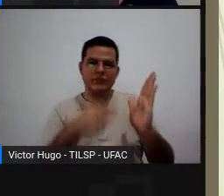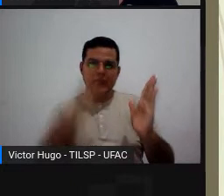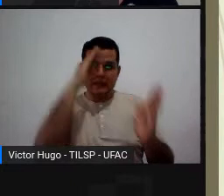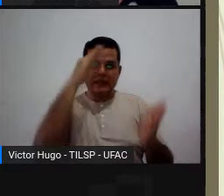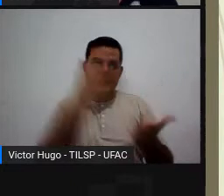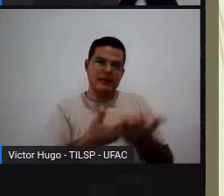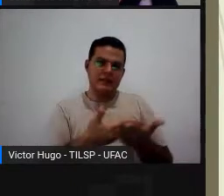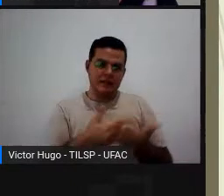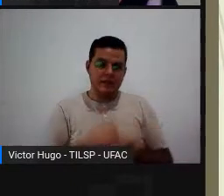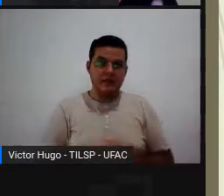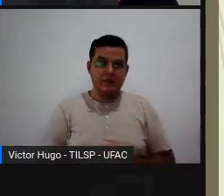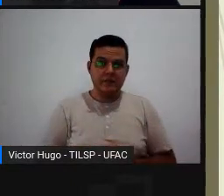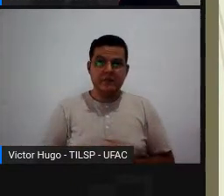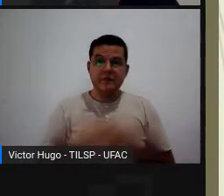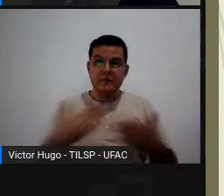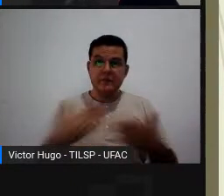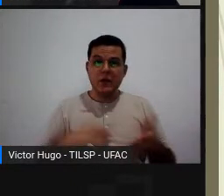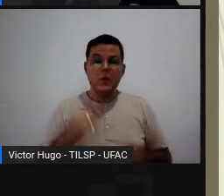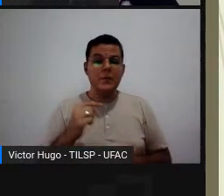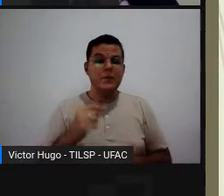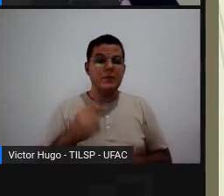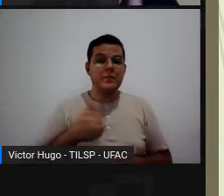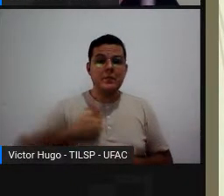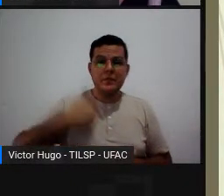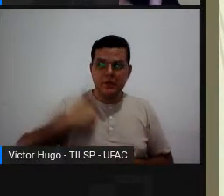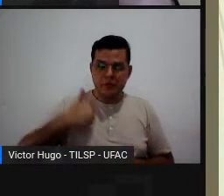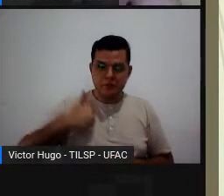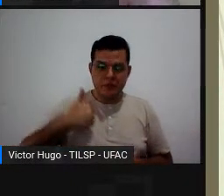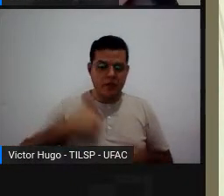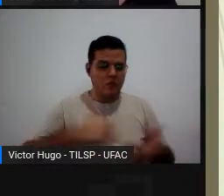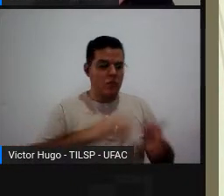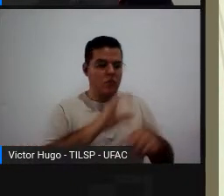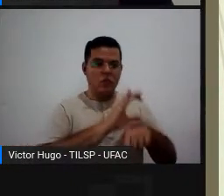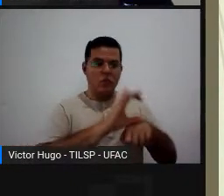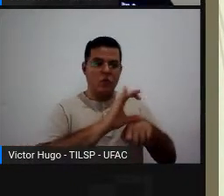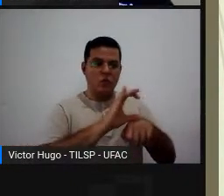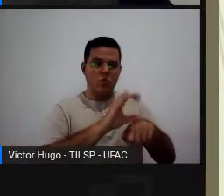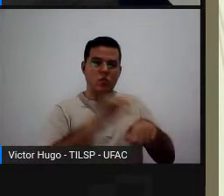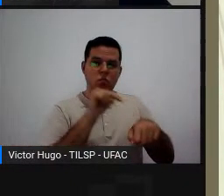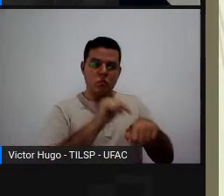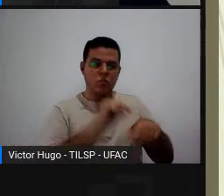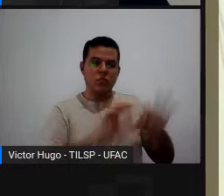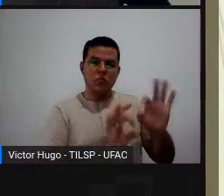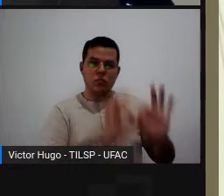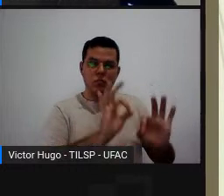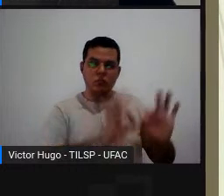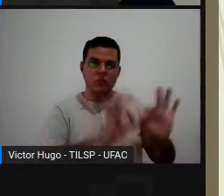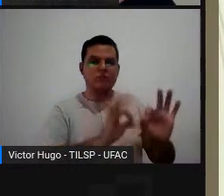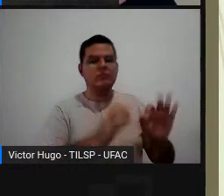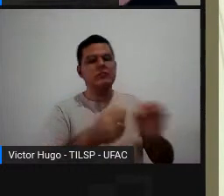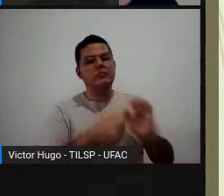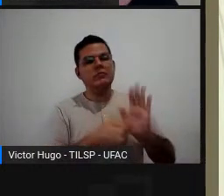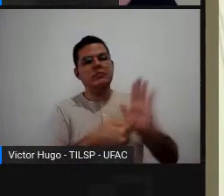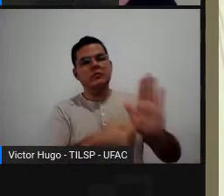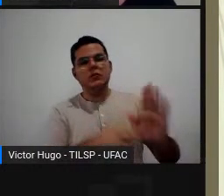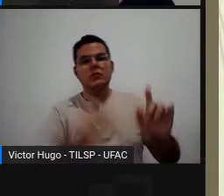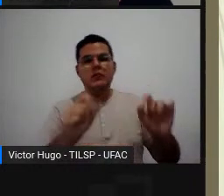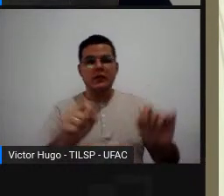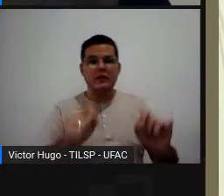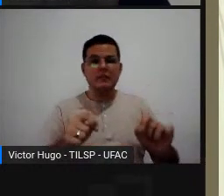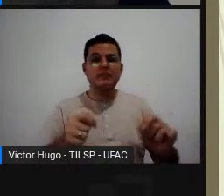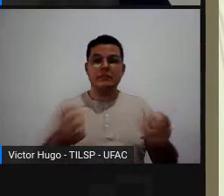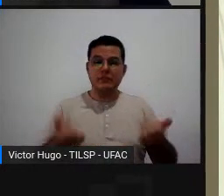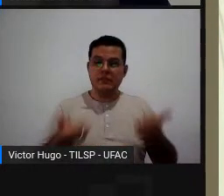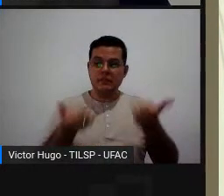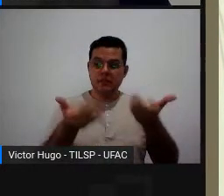ideia de capacitar a ideia de eficiente desempenho, do uso correto